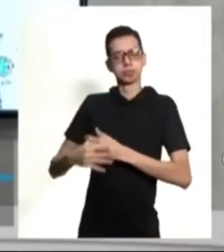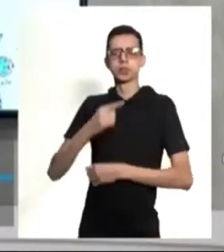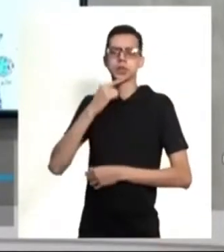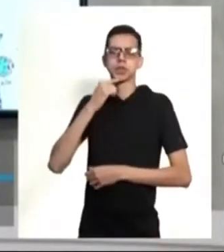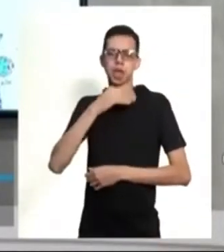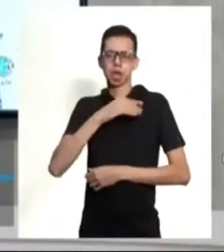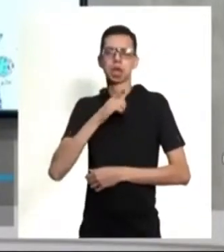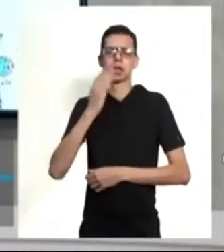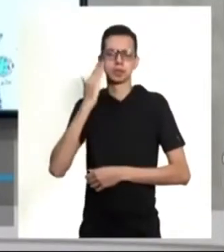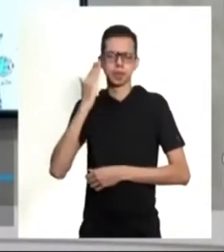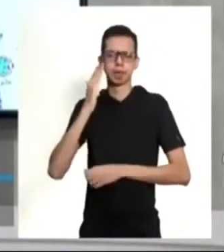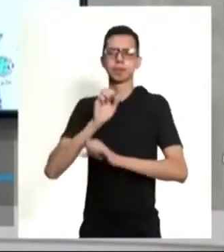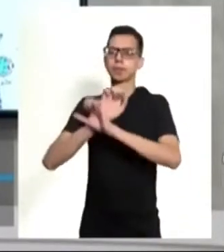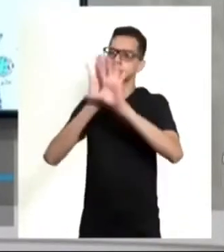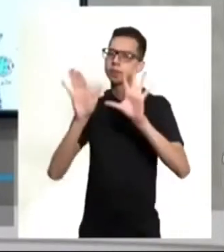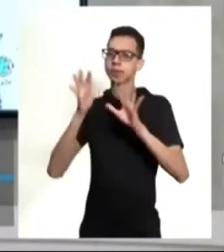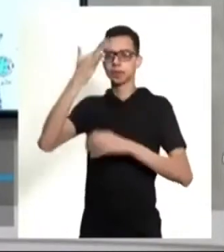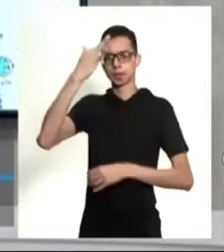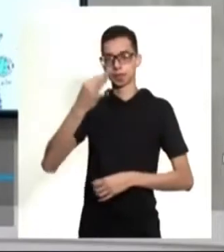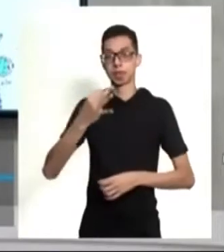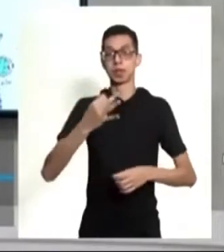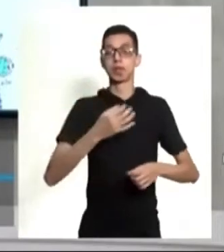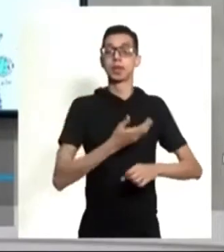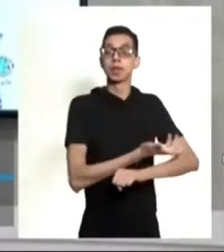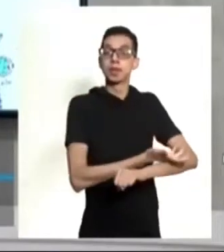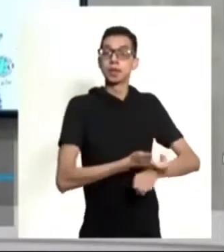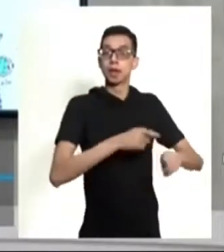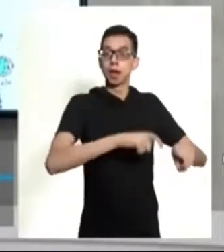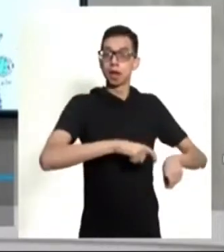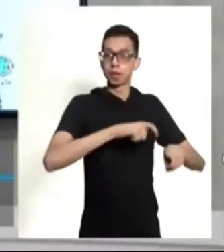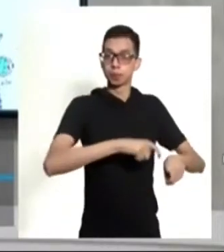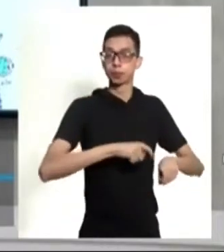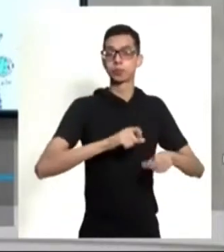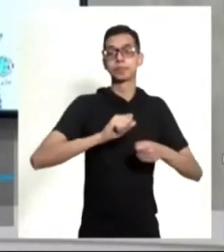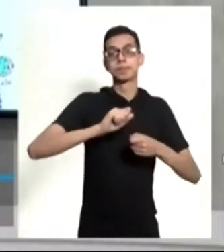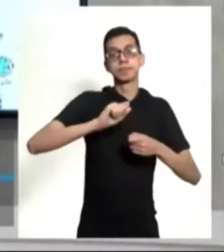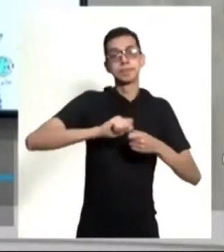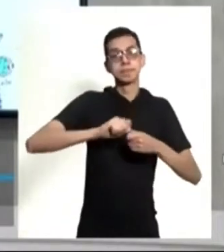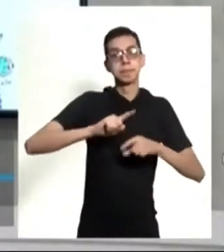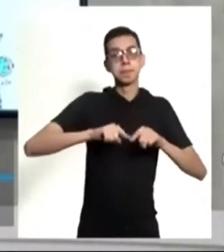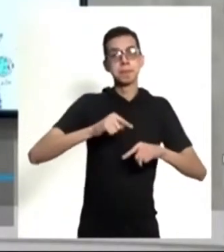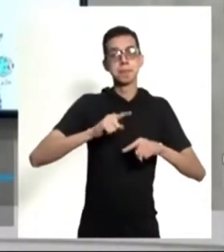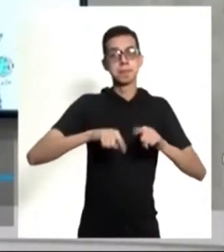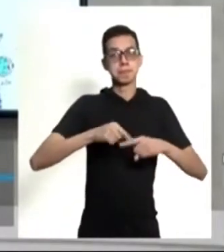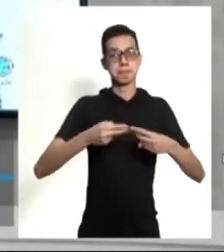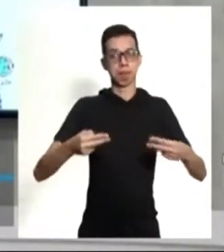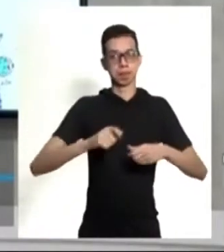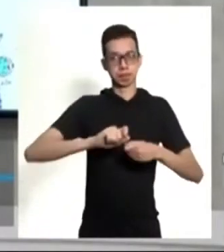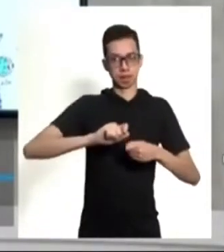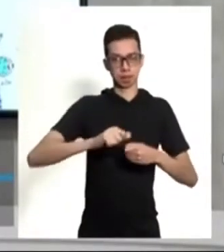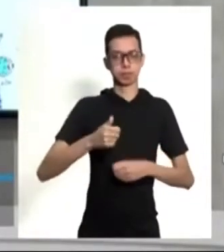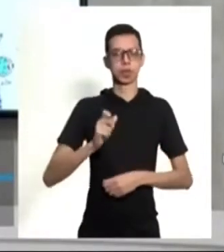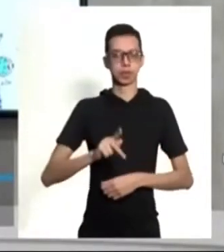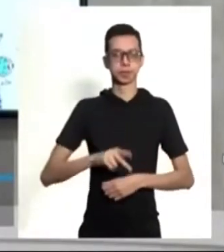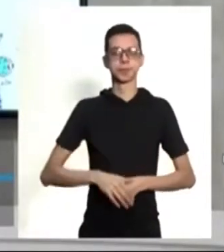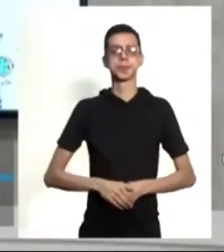produção de matéria-prima ainda é mais evidente. Bom, na cidade, as relações